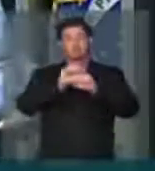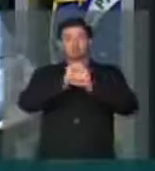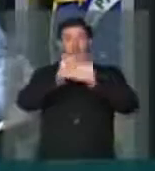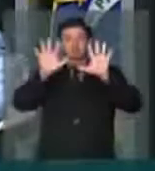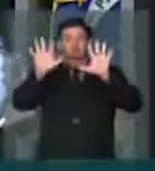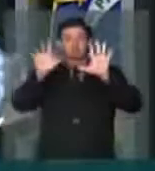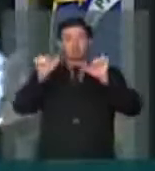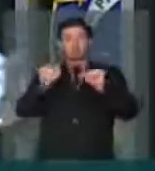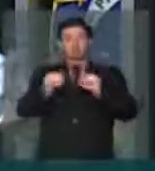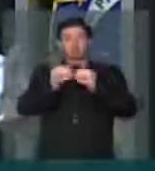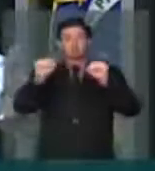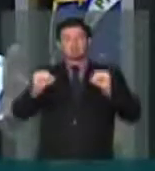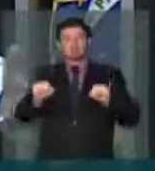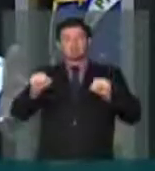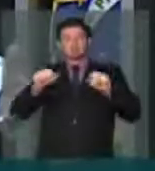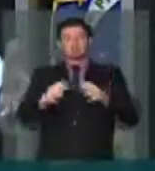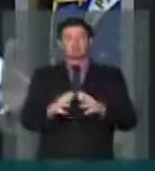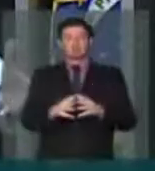transparente esse sistema